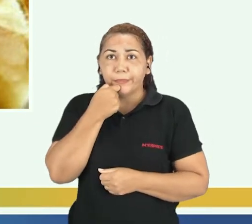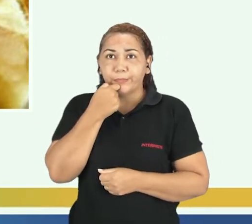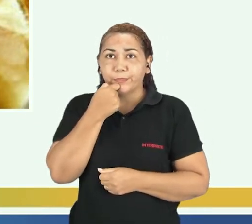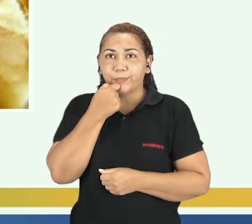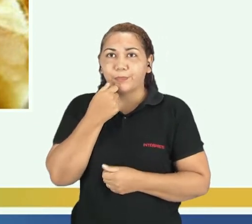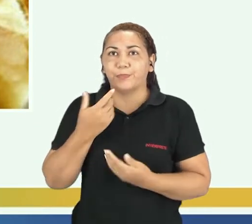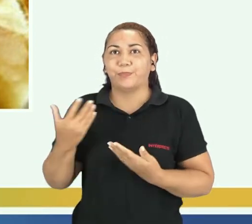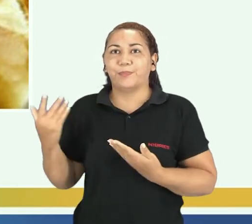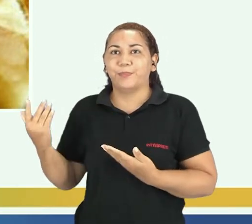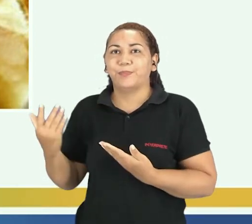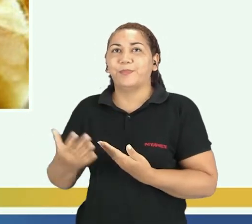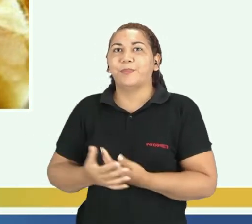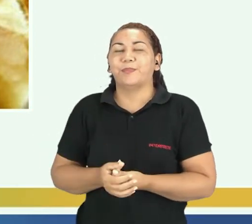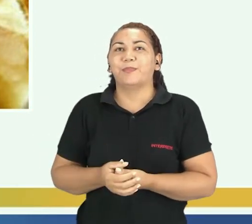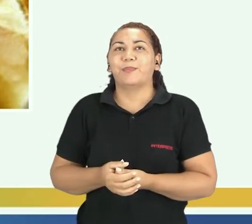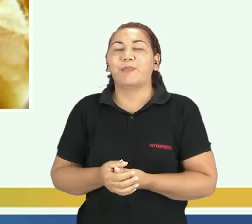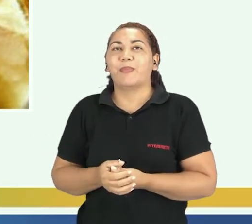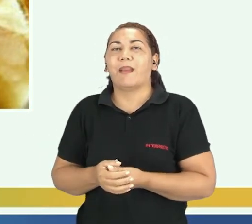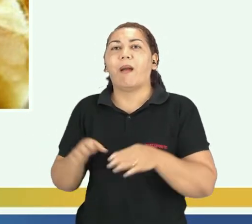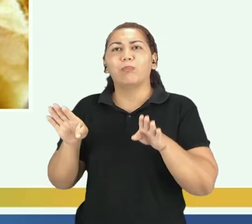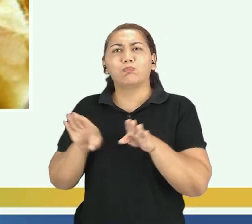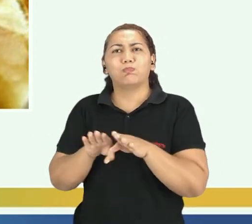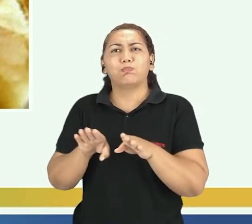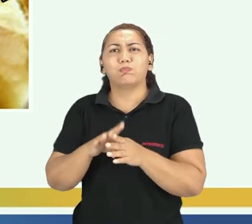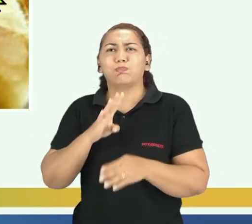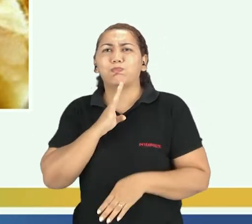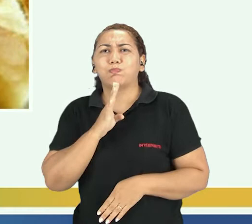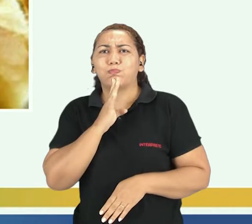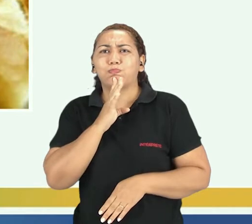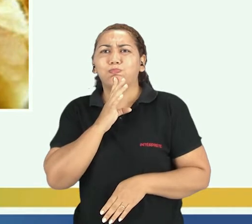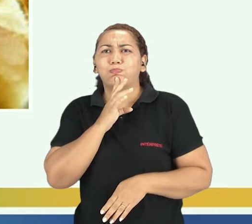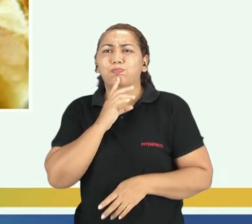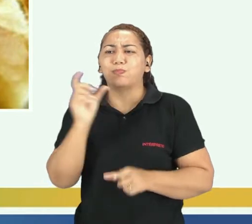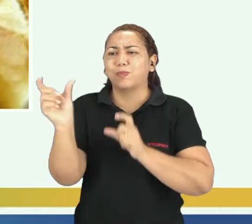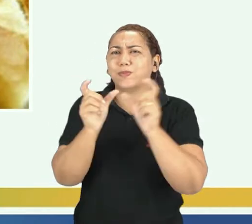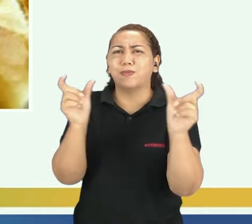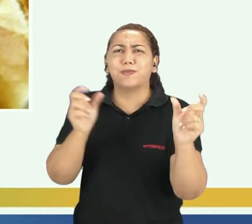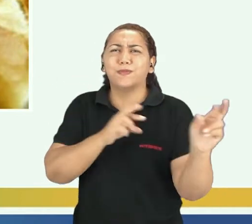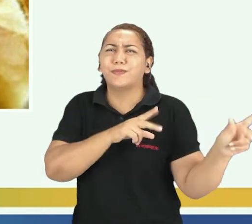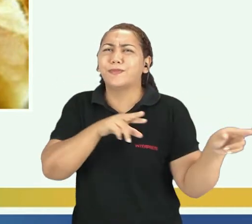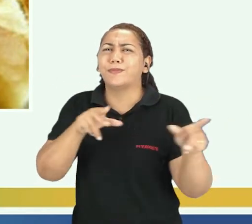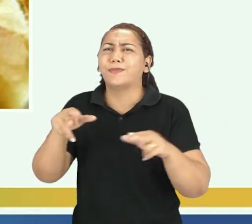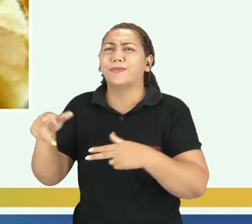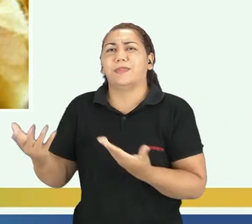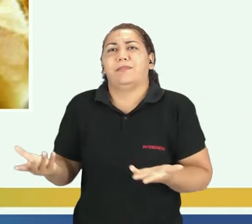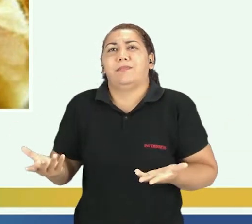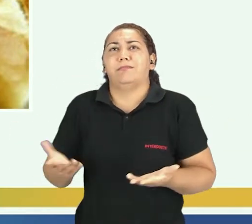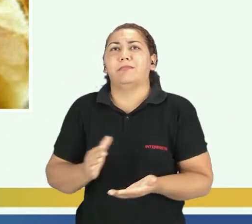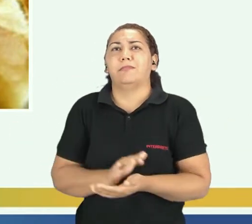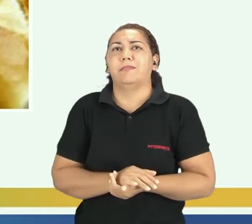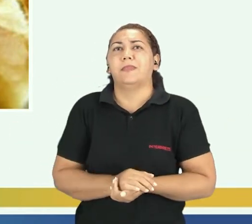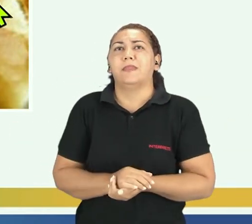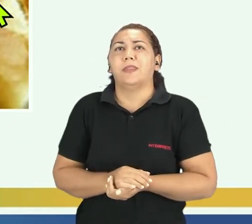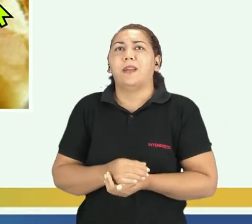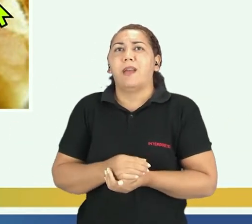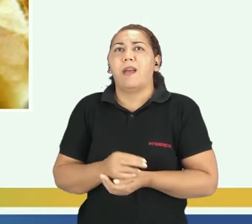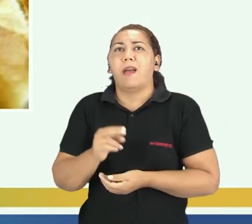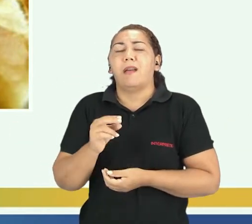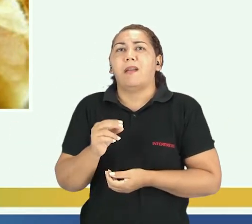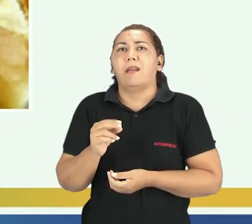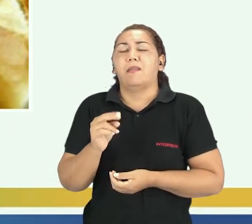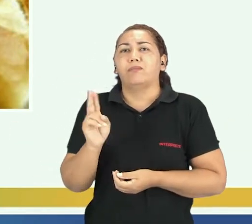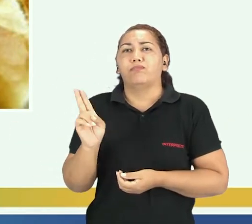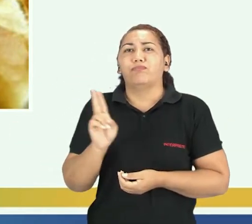como pão de sal, pão de bico, pão d'água, média, né?